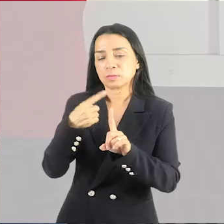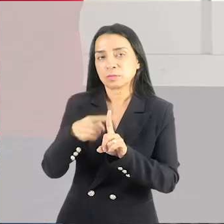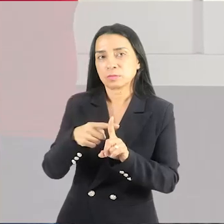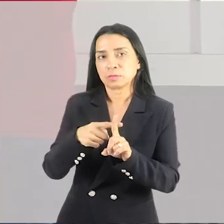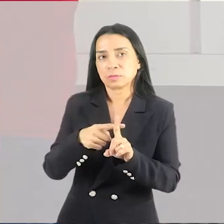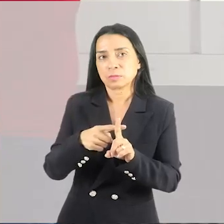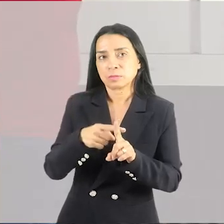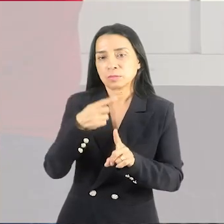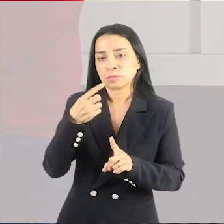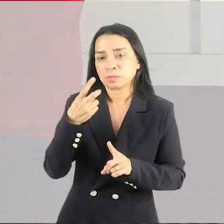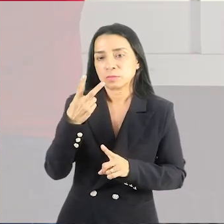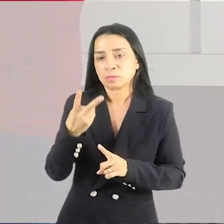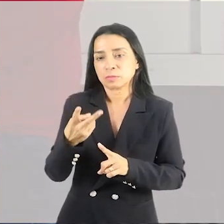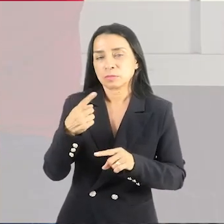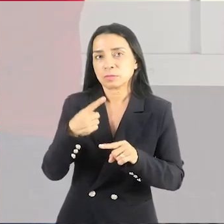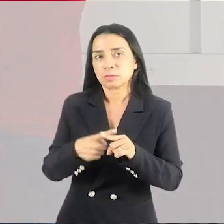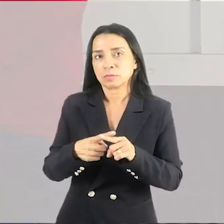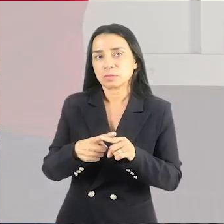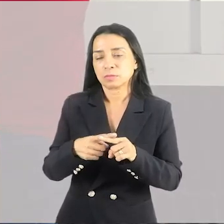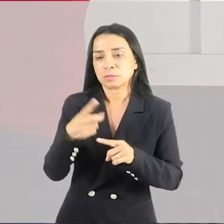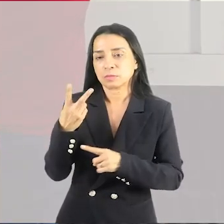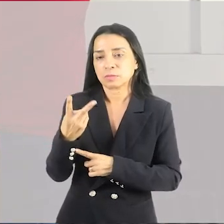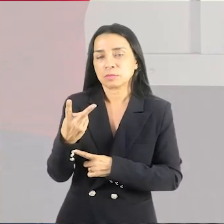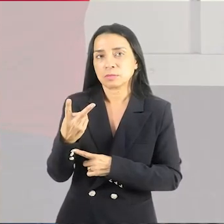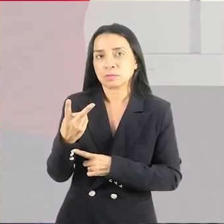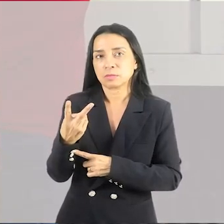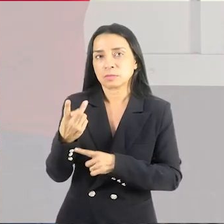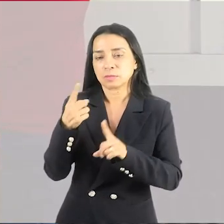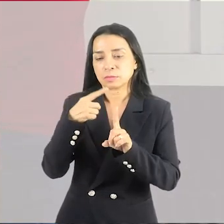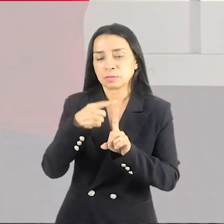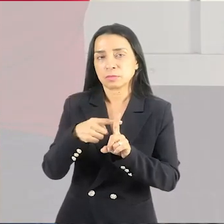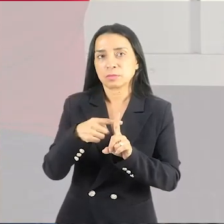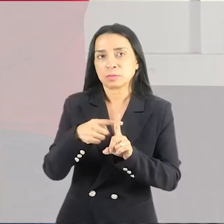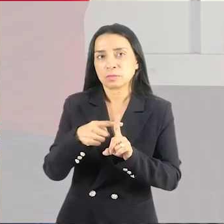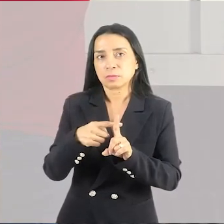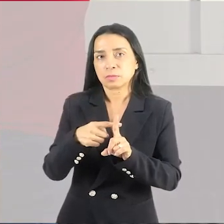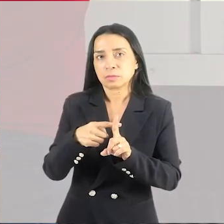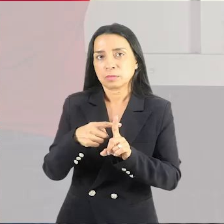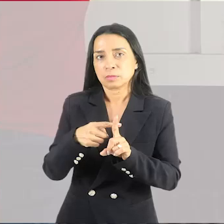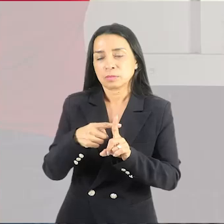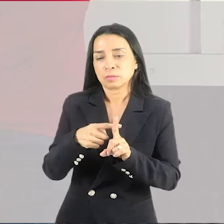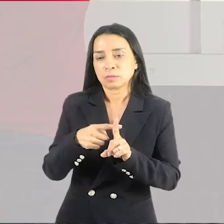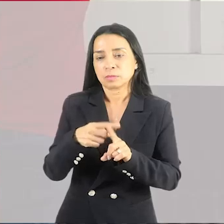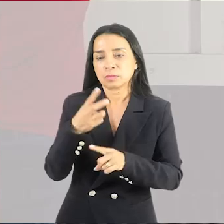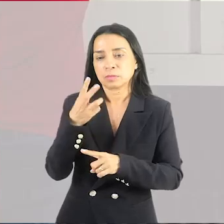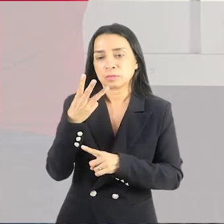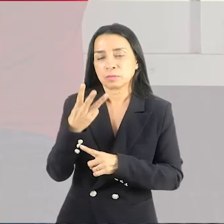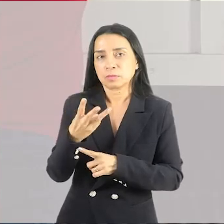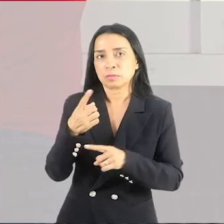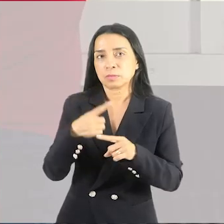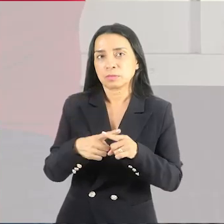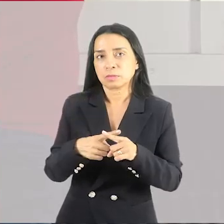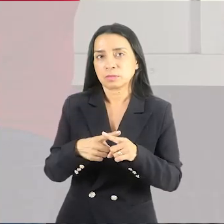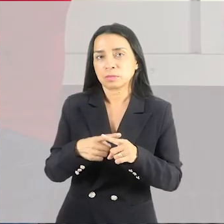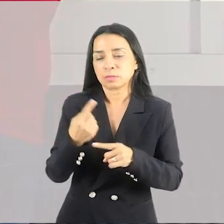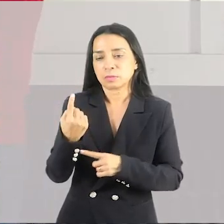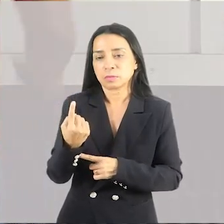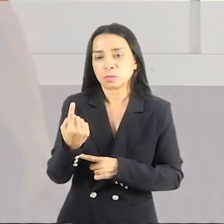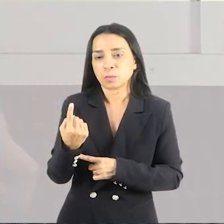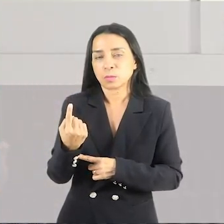mais 2 vezes o 2, mais 3 vezes o